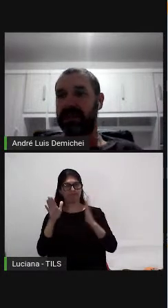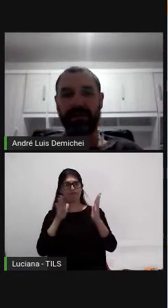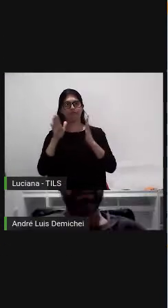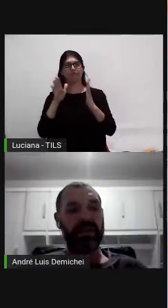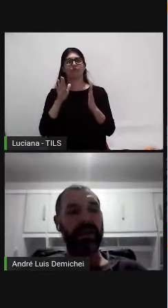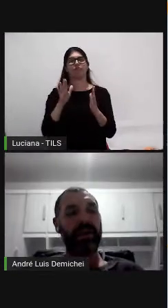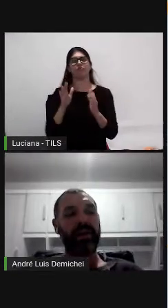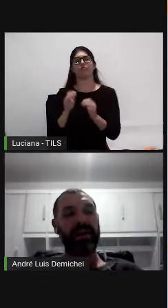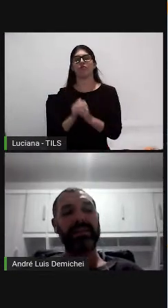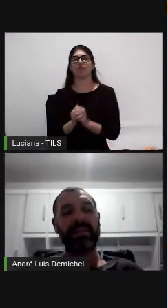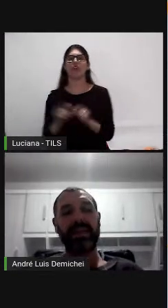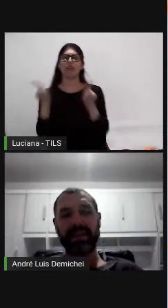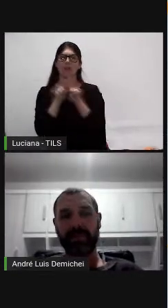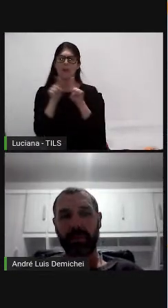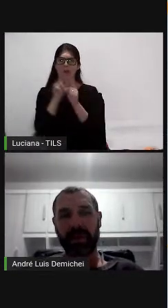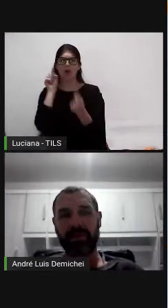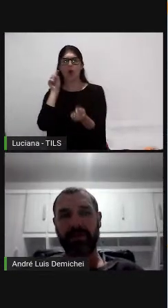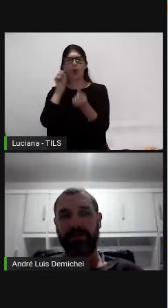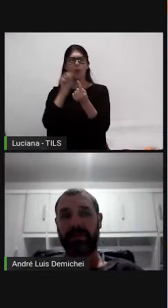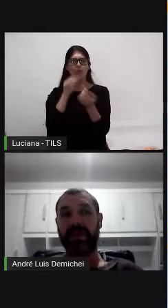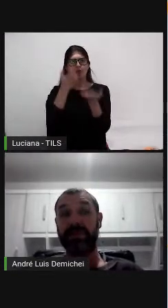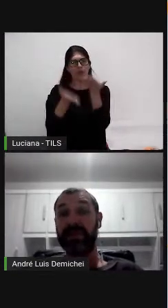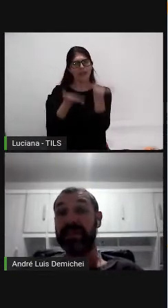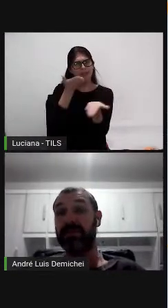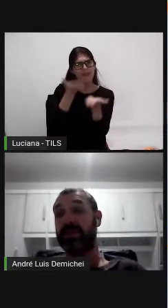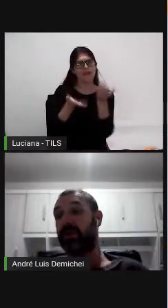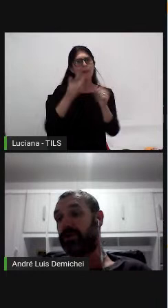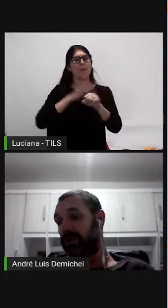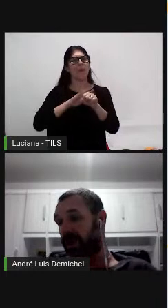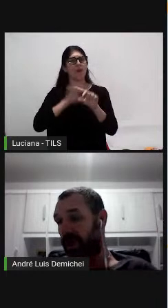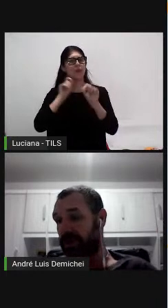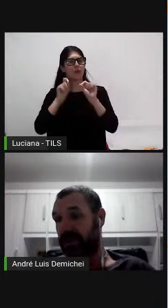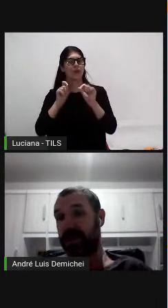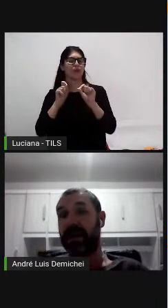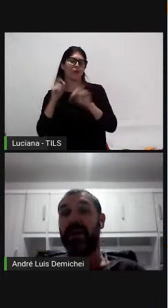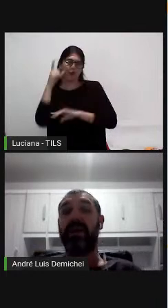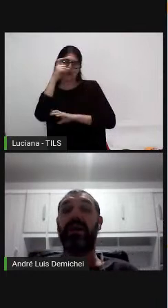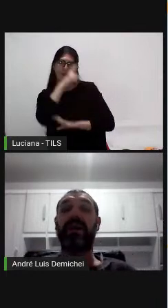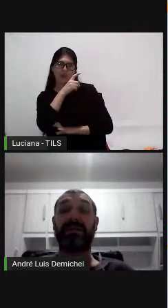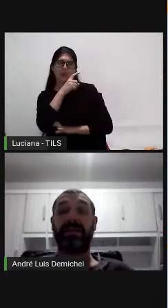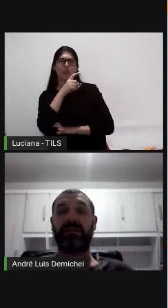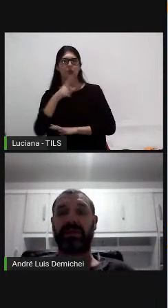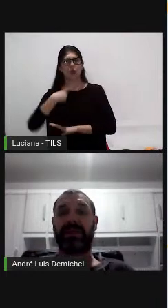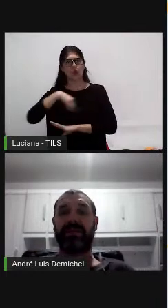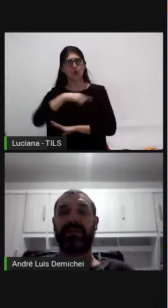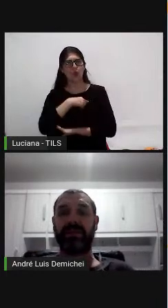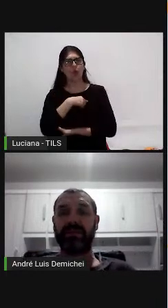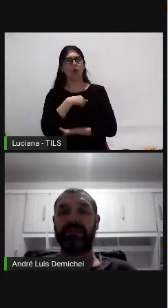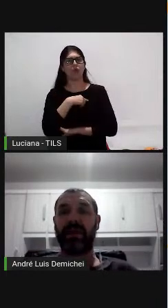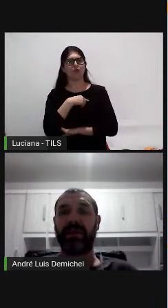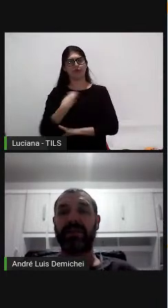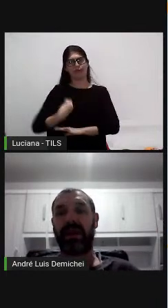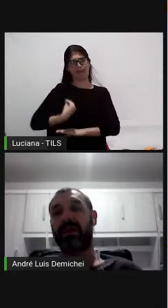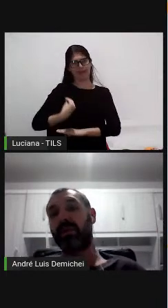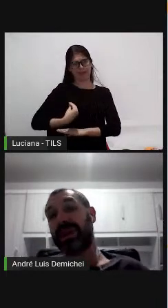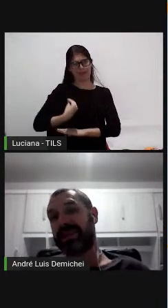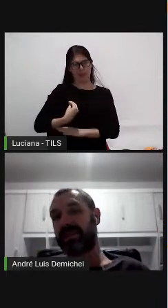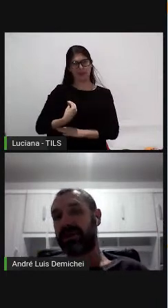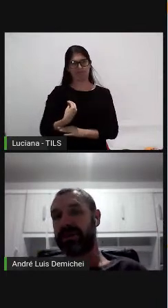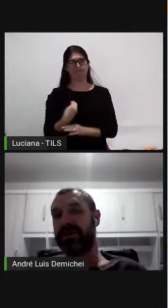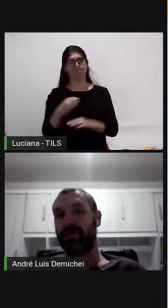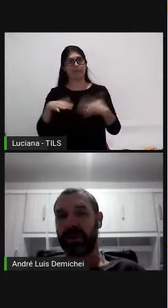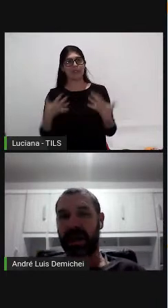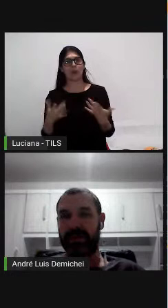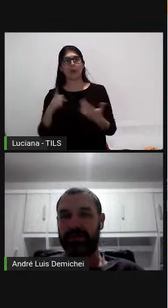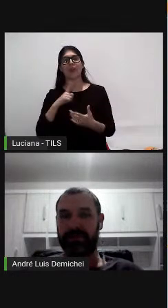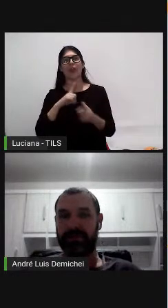visando também atender esse momento difícil que todos nós estamos atravessando, será